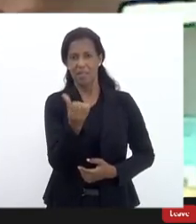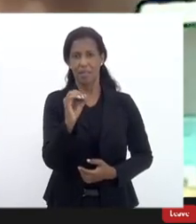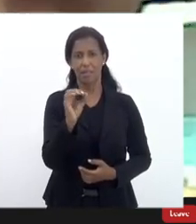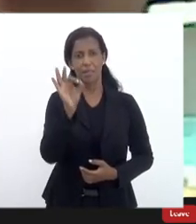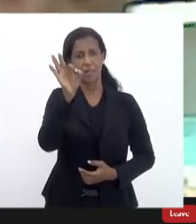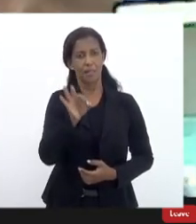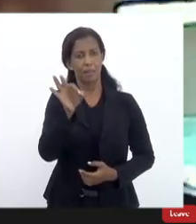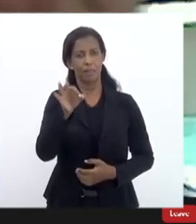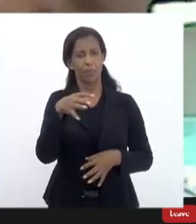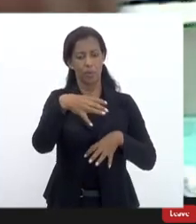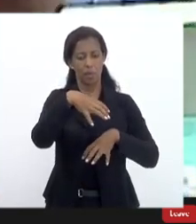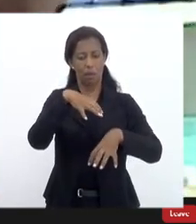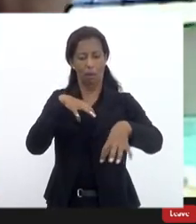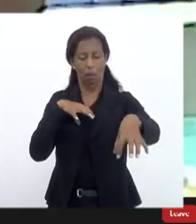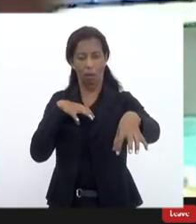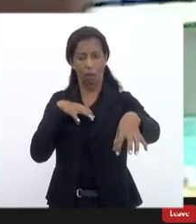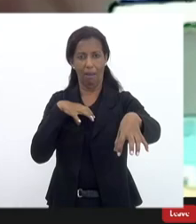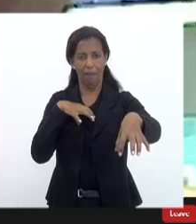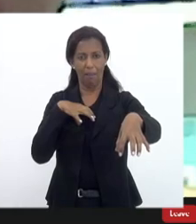60% no remoto,